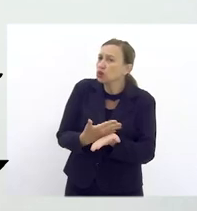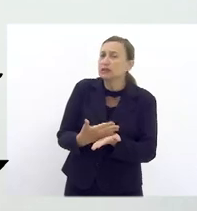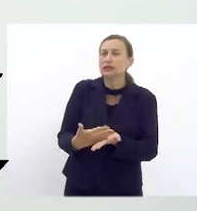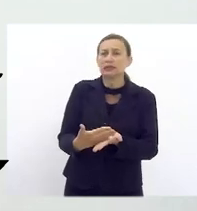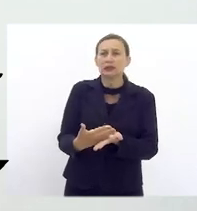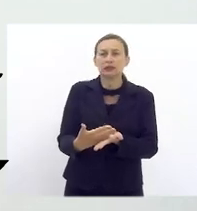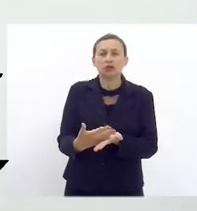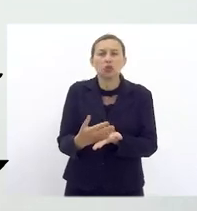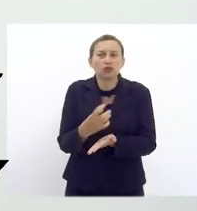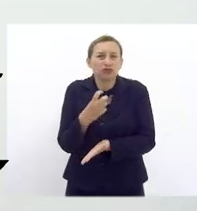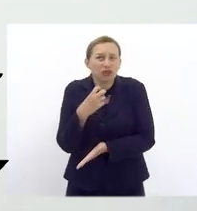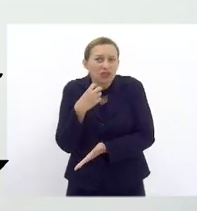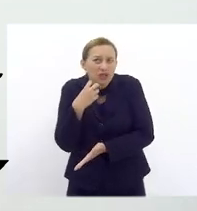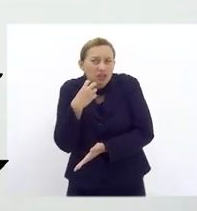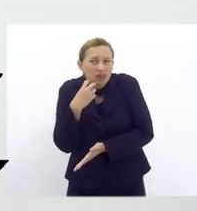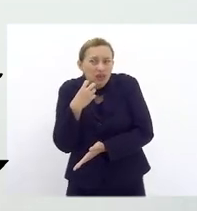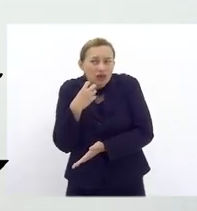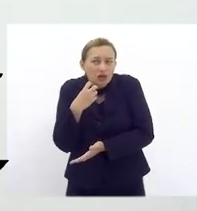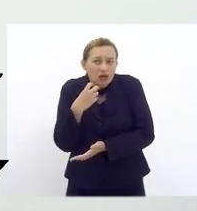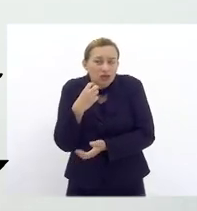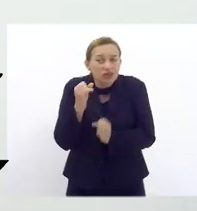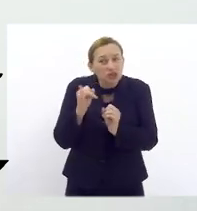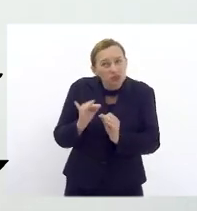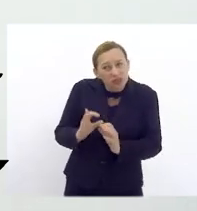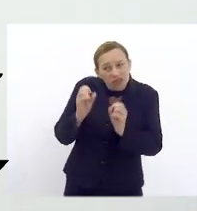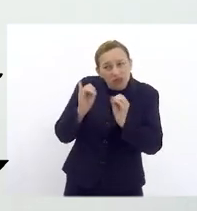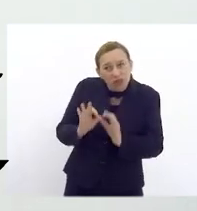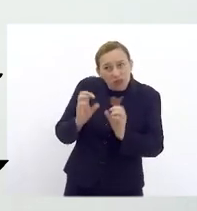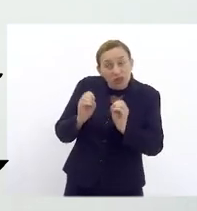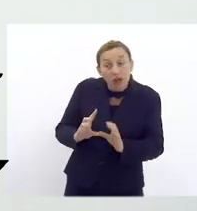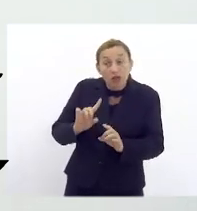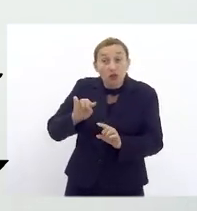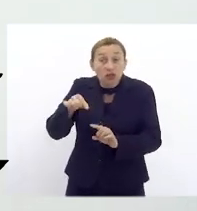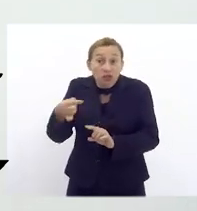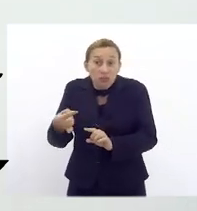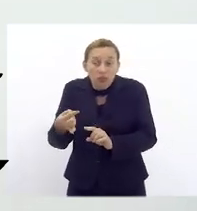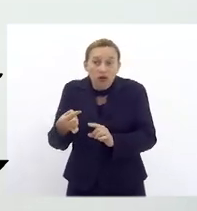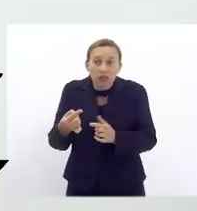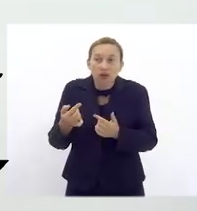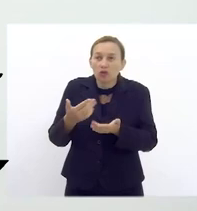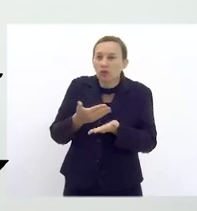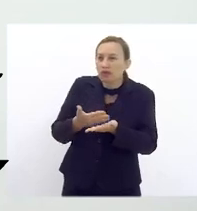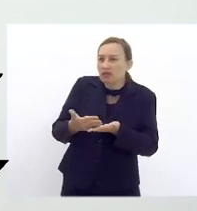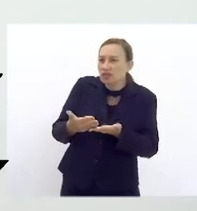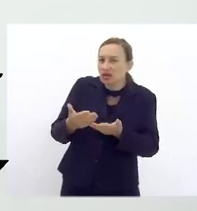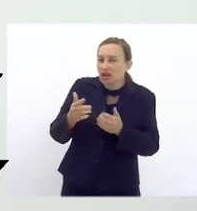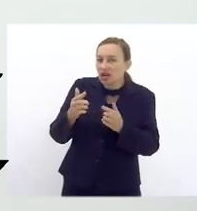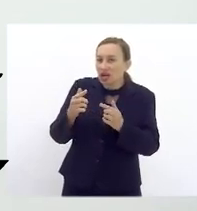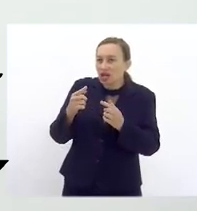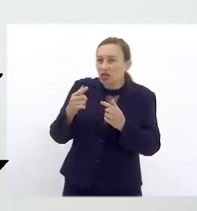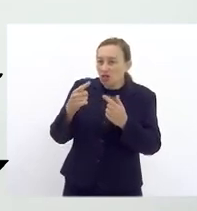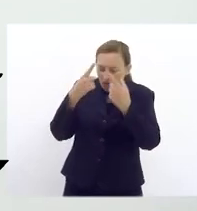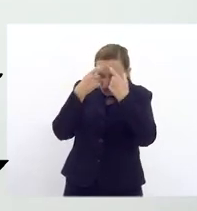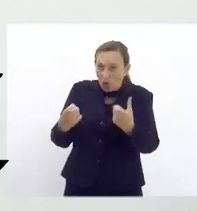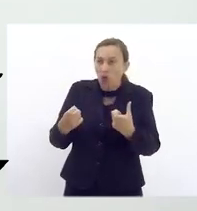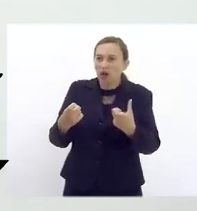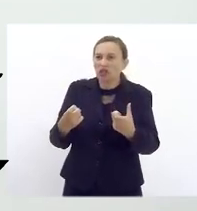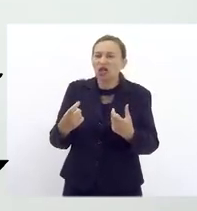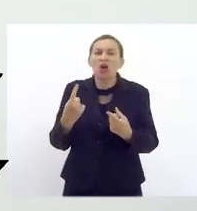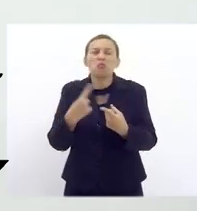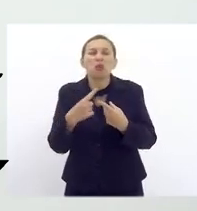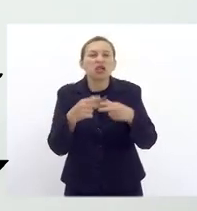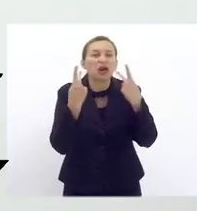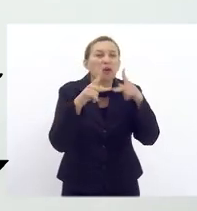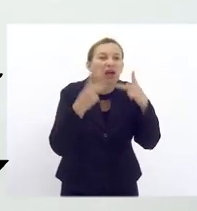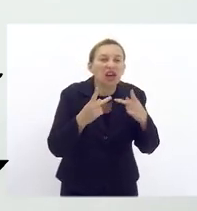como minha inocência e eu comecei a explicar e tudo mais só que pouco a pouco eles começaram a ser mais assim violentos Porque que você tá pregando